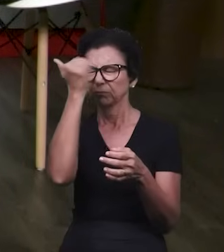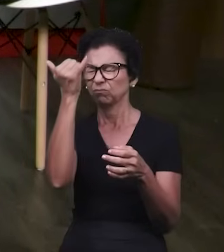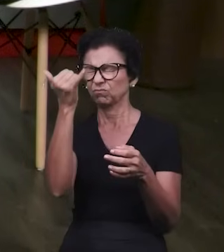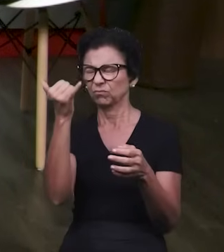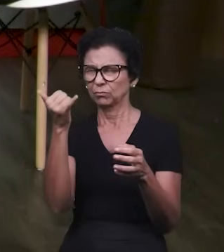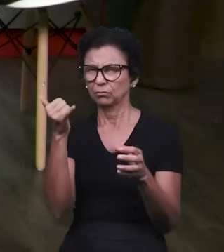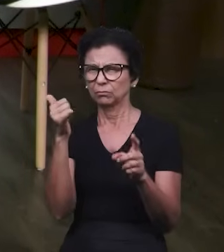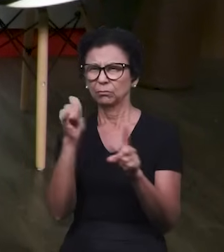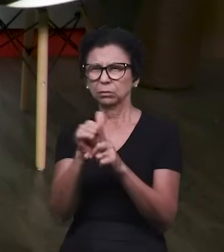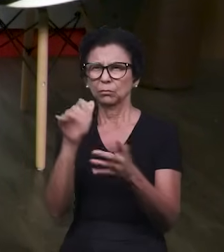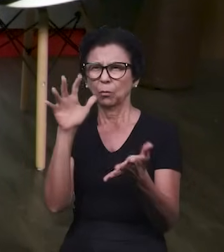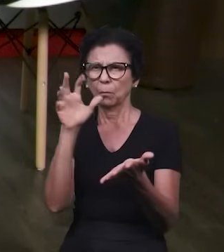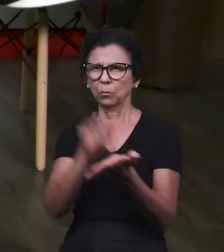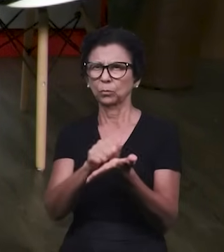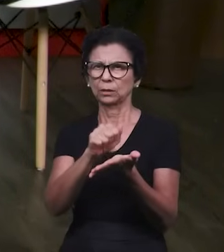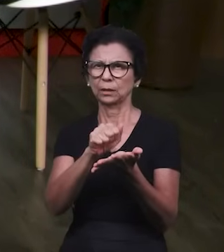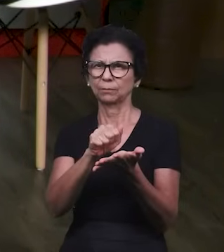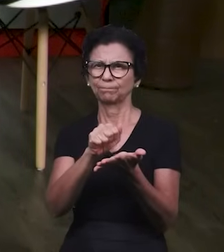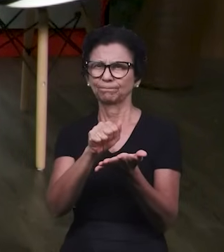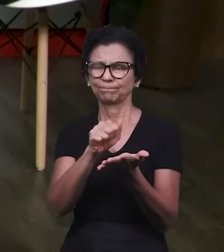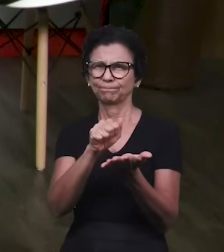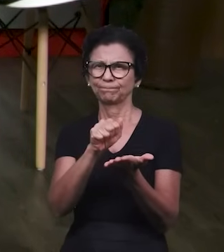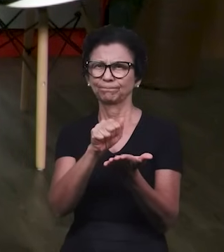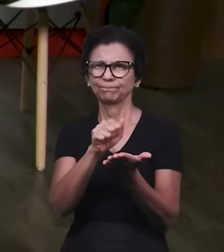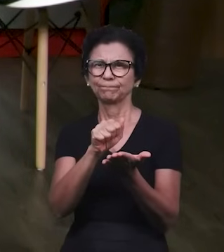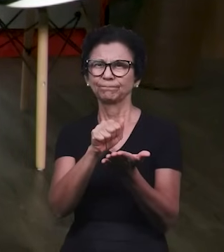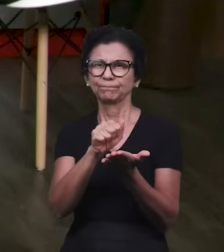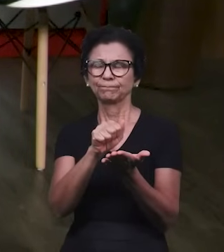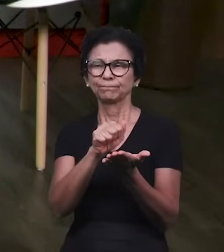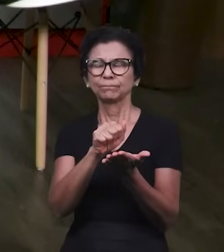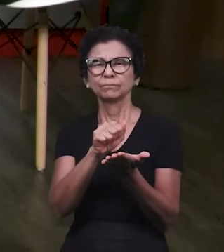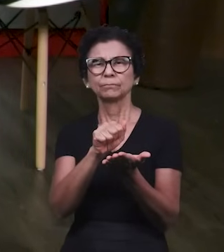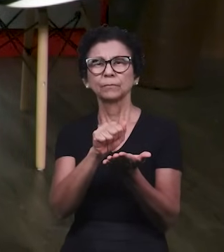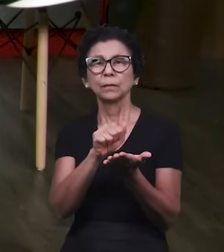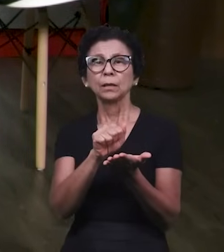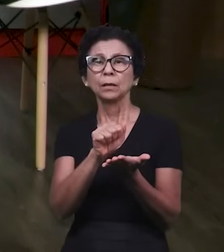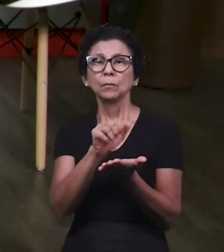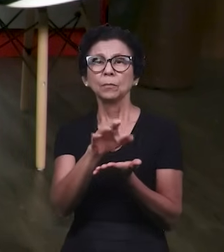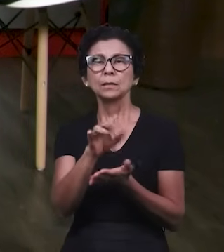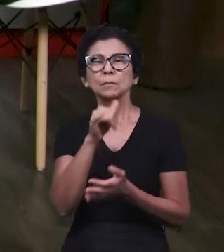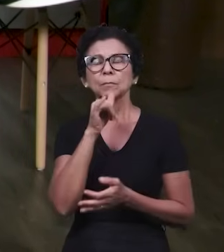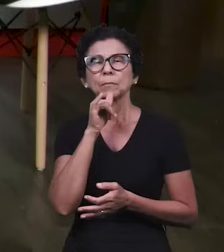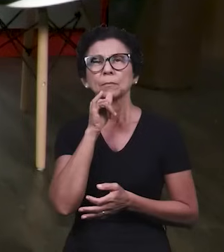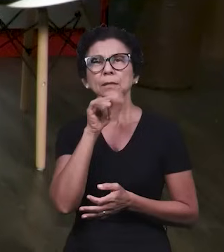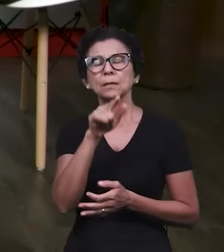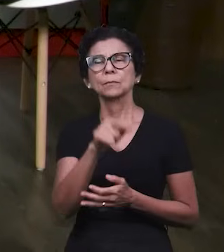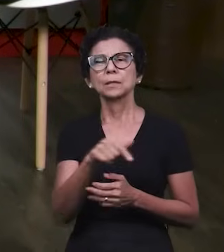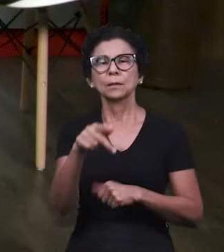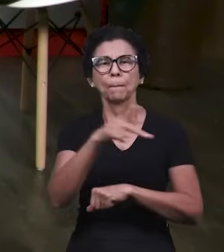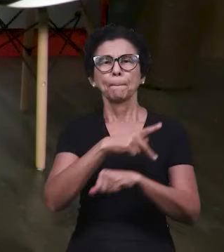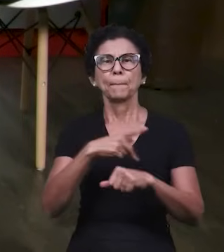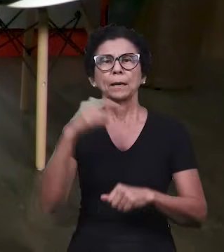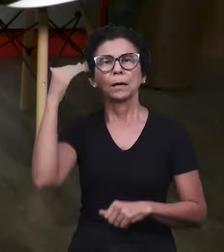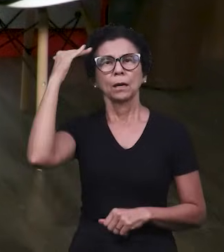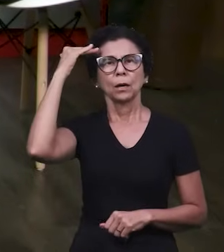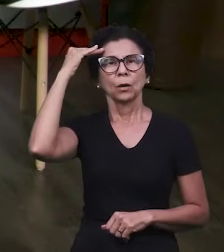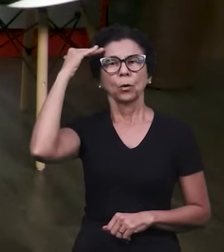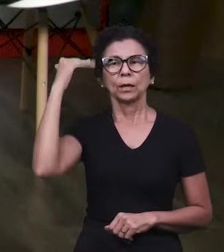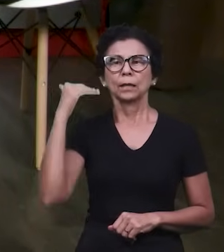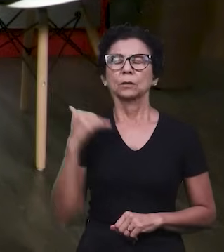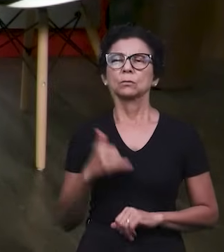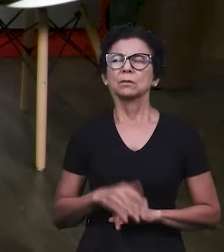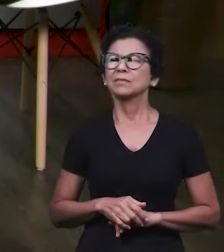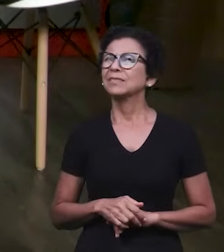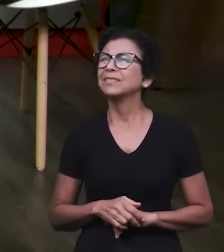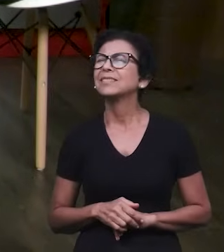lá o que for, tá certo? Mas para isso, imagine que você está dirigindo na Coreia do Sul, e você vê uma placa em coreano. Então você